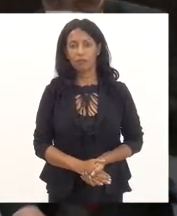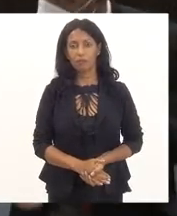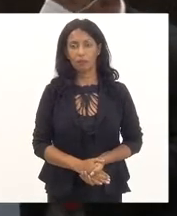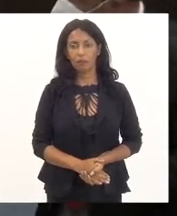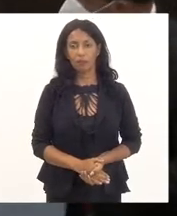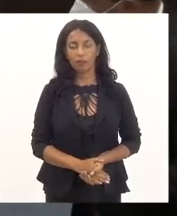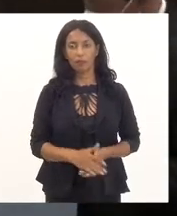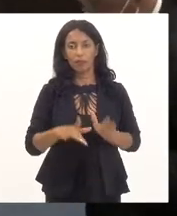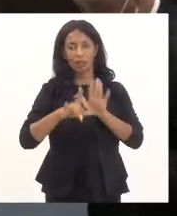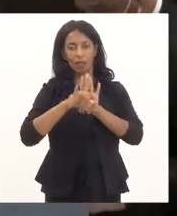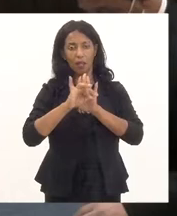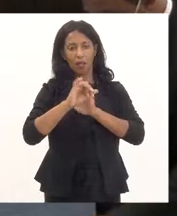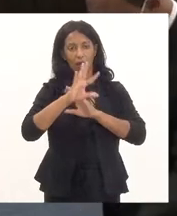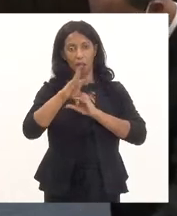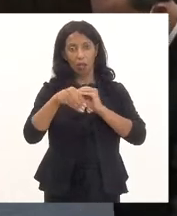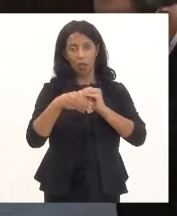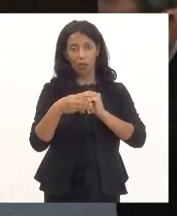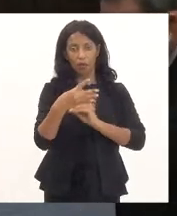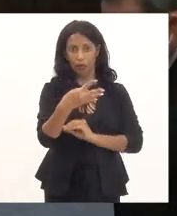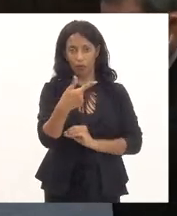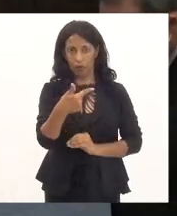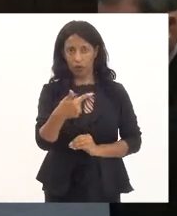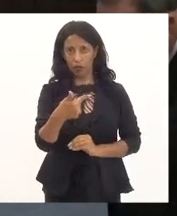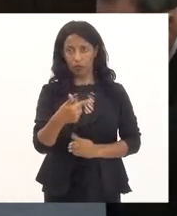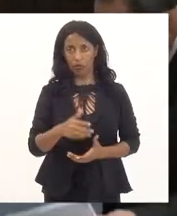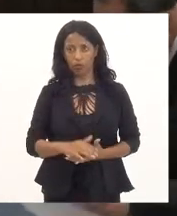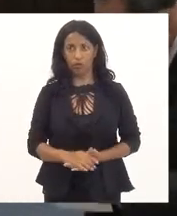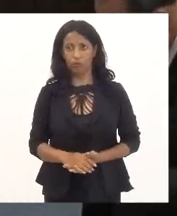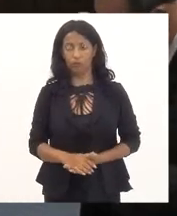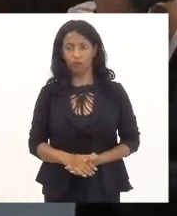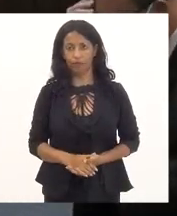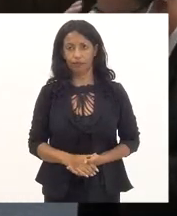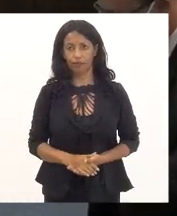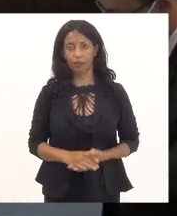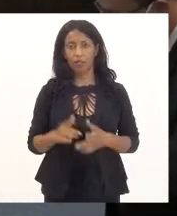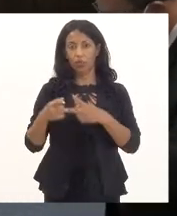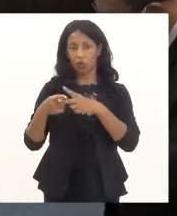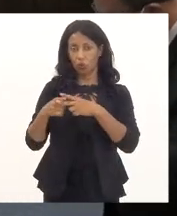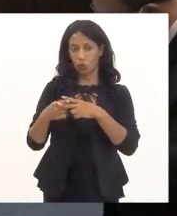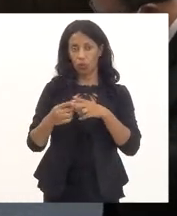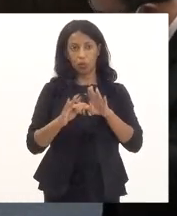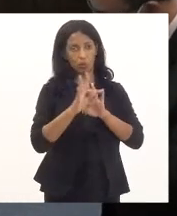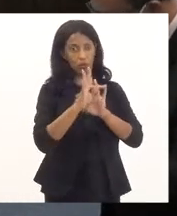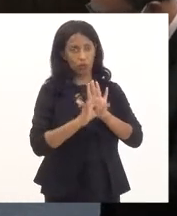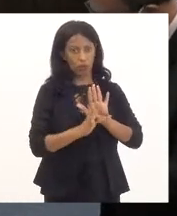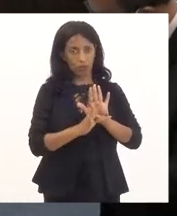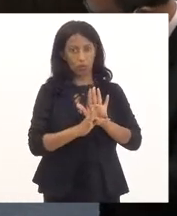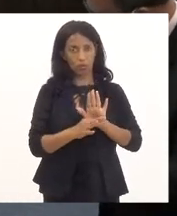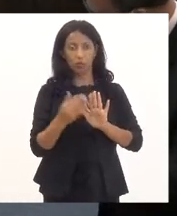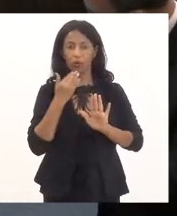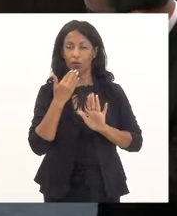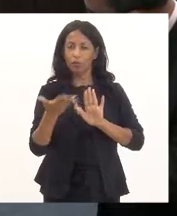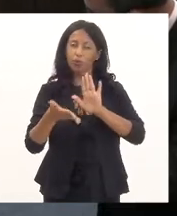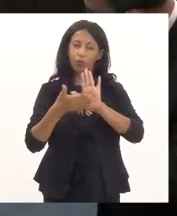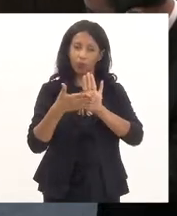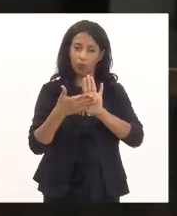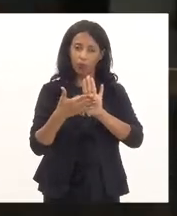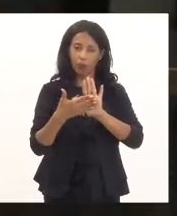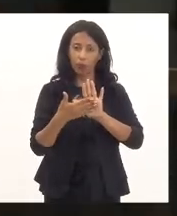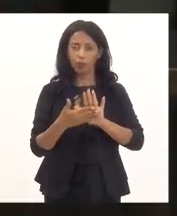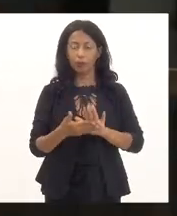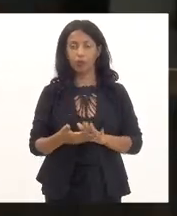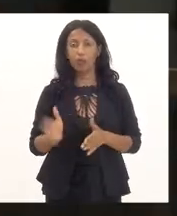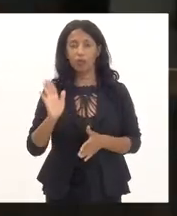É a lei complementar 42. Nós agora acabamos de fazer um ajuste no texto. Então, quero propor, deputado Márcio, uma